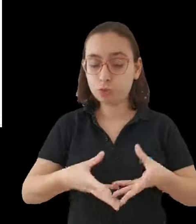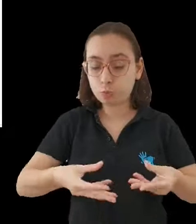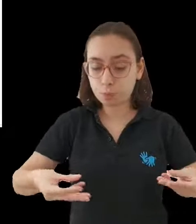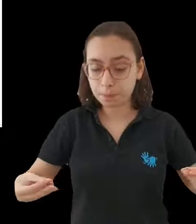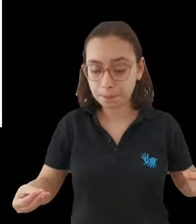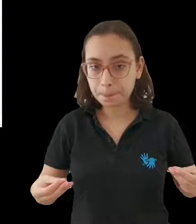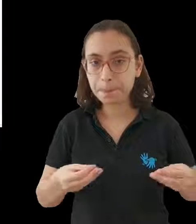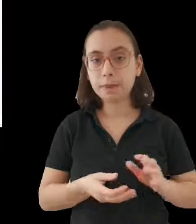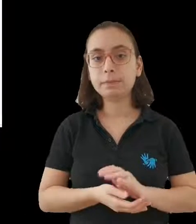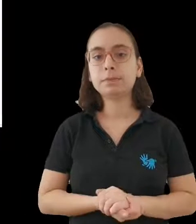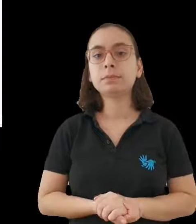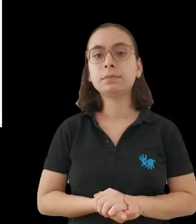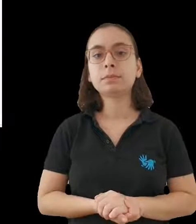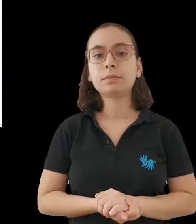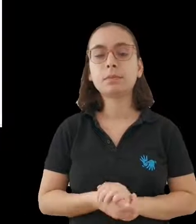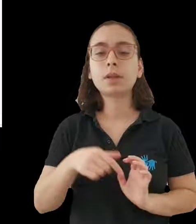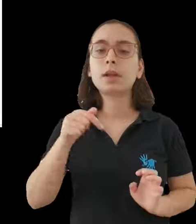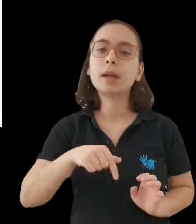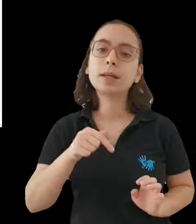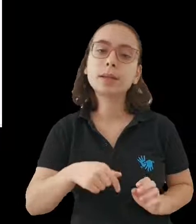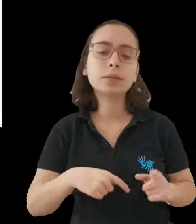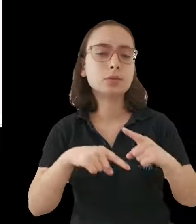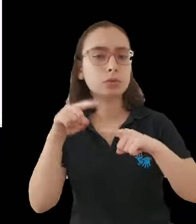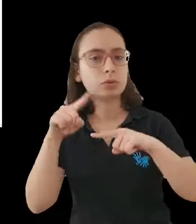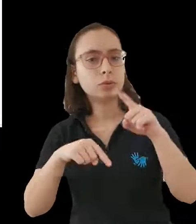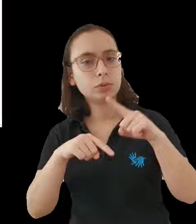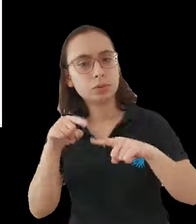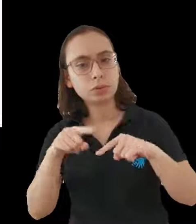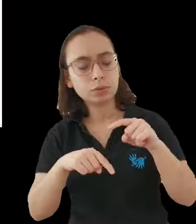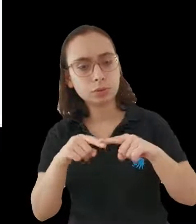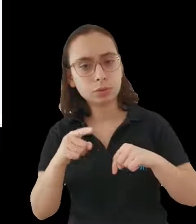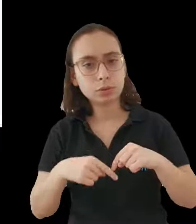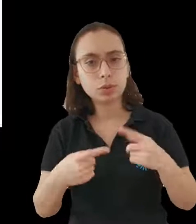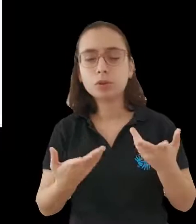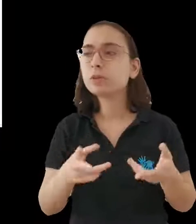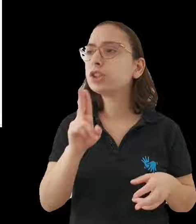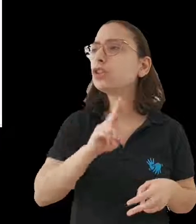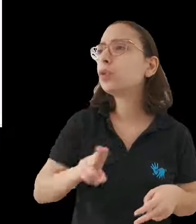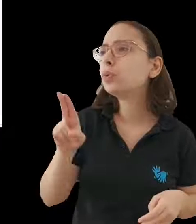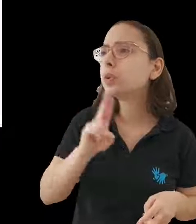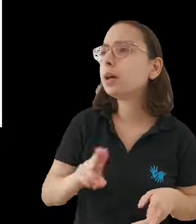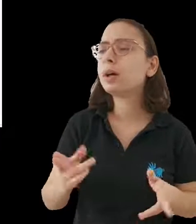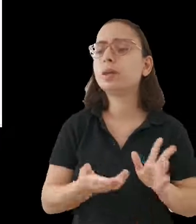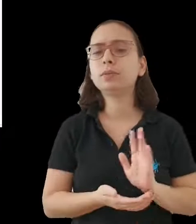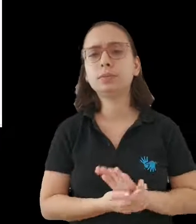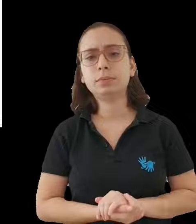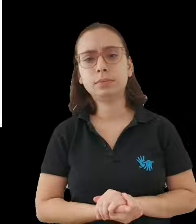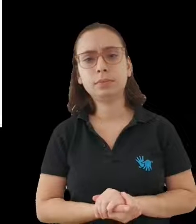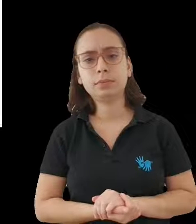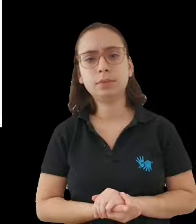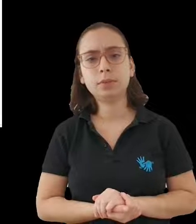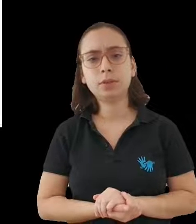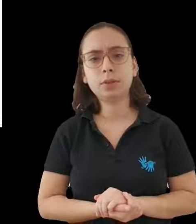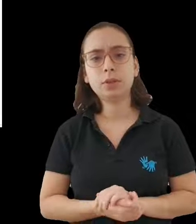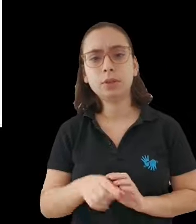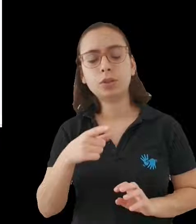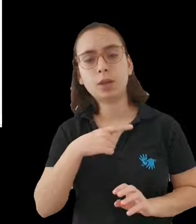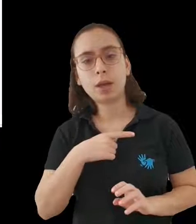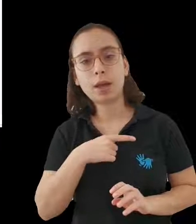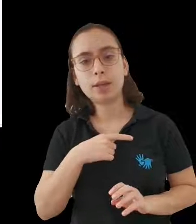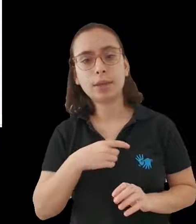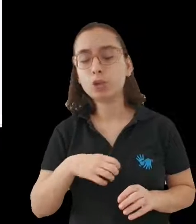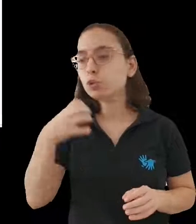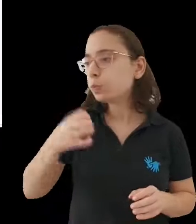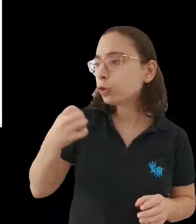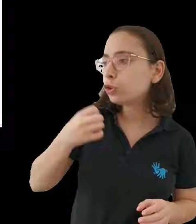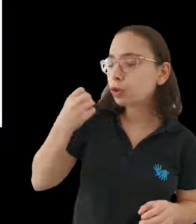tá? Descendo. Aqui são os materiais percussivos que vocês estão usando. A gente